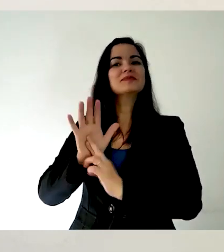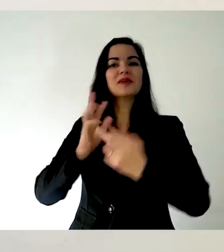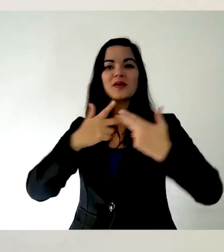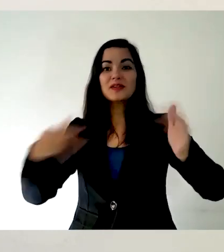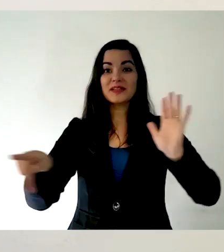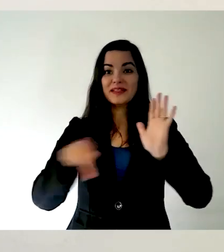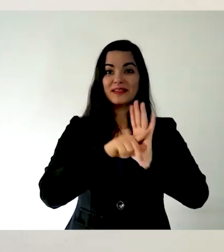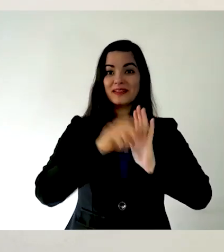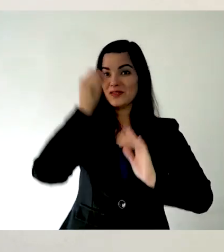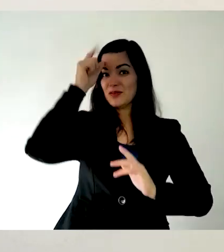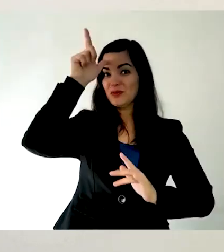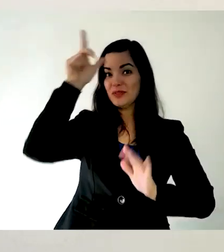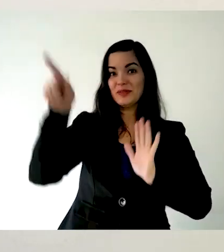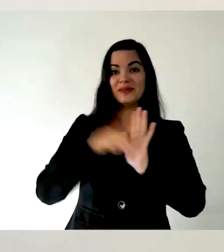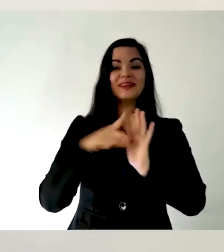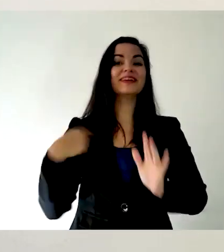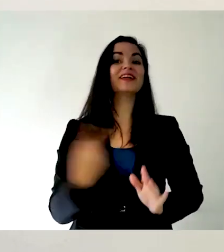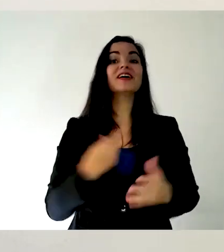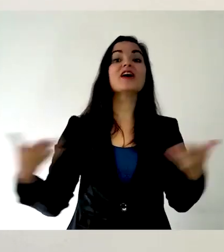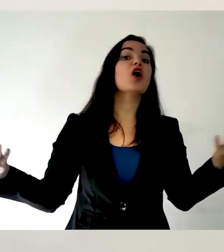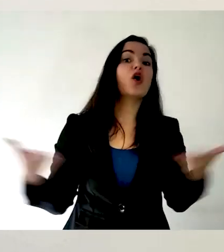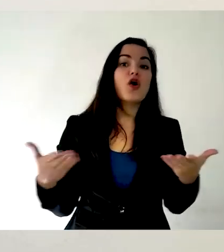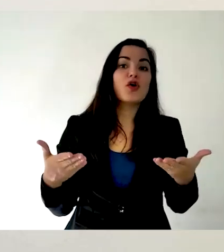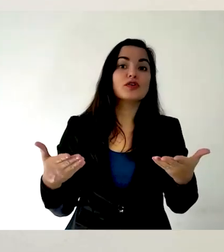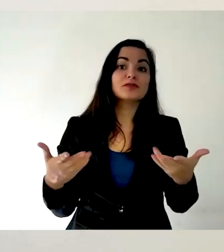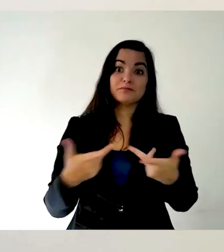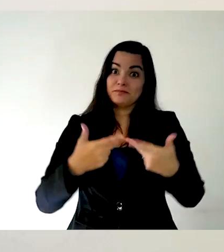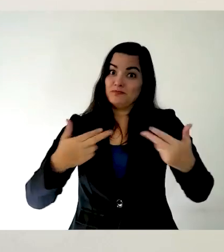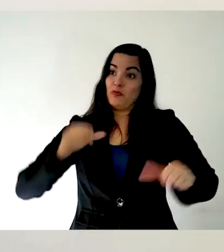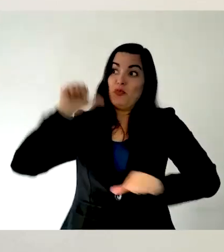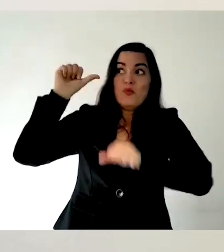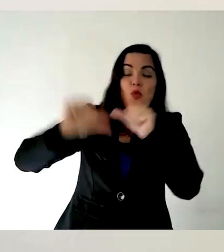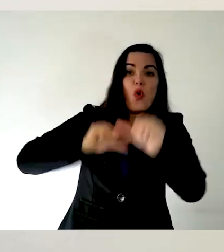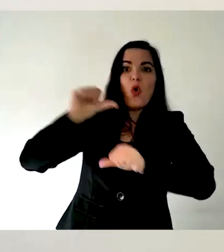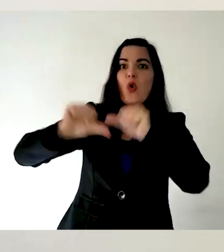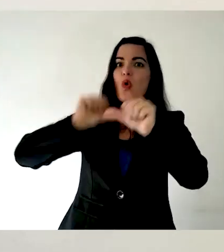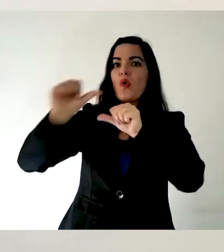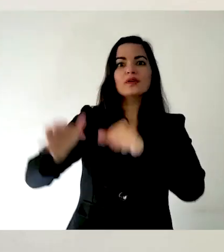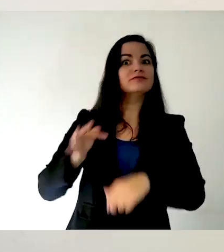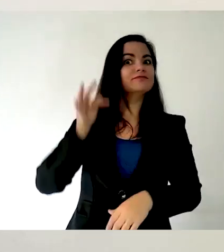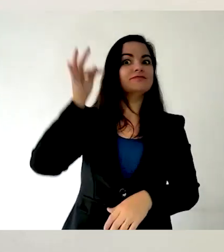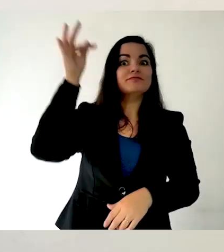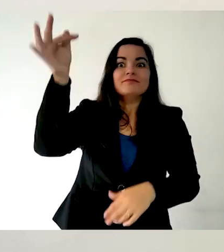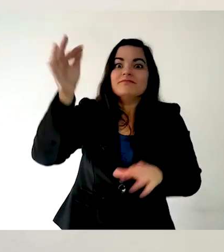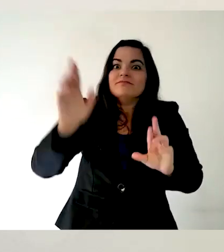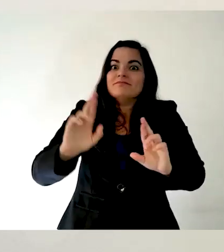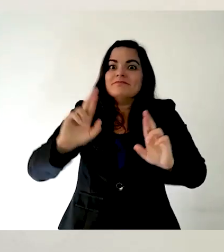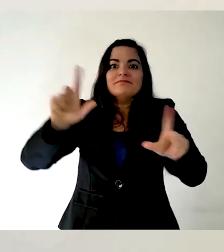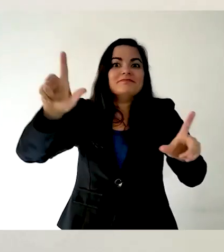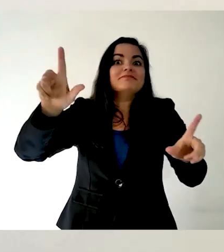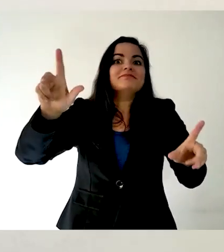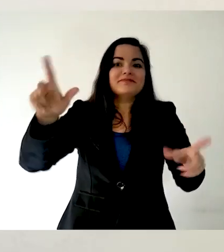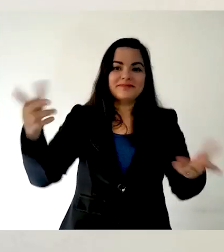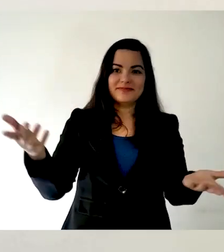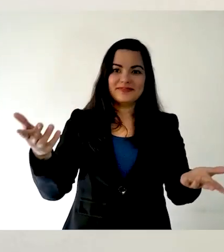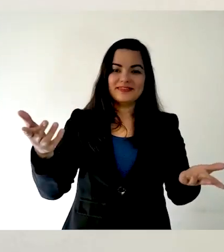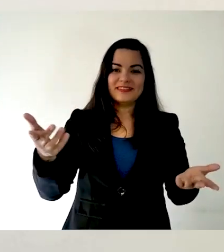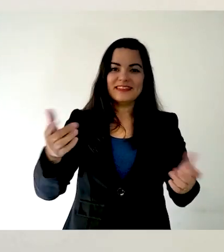hoje? As coisas mudam muito. Então, pode ser que no futuro,